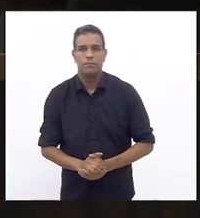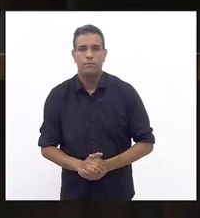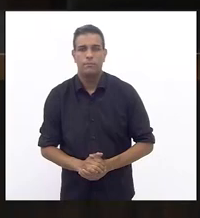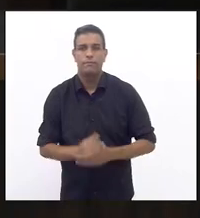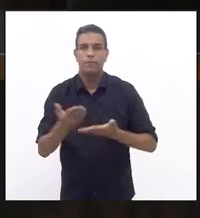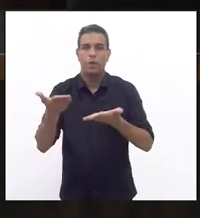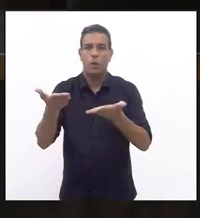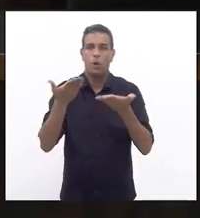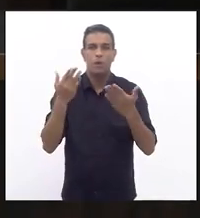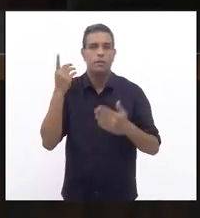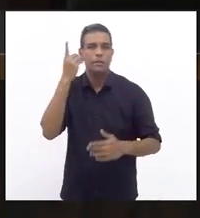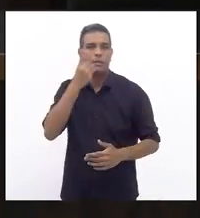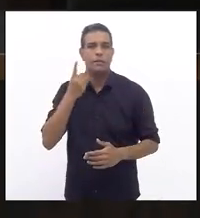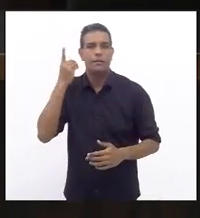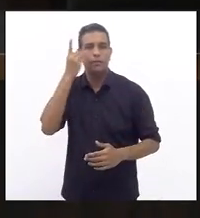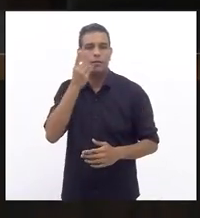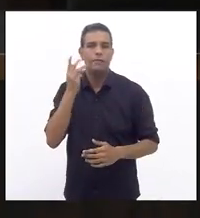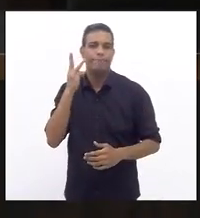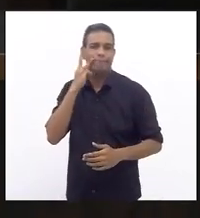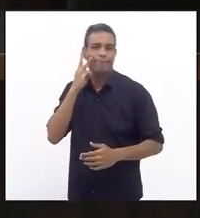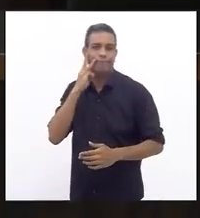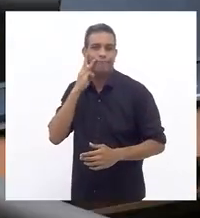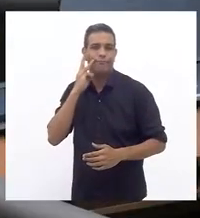Próximo orador, deputado Valdeque Carneiro.